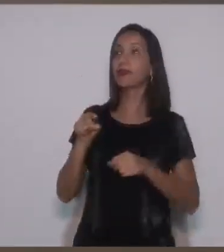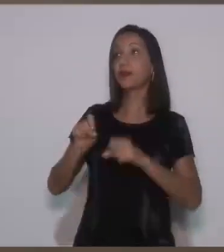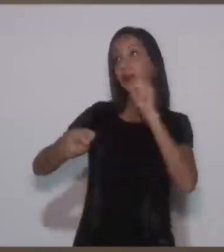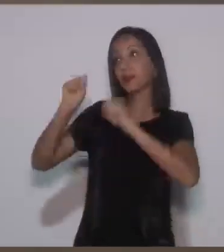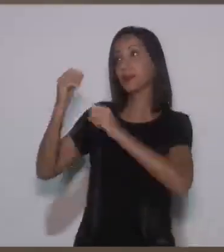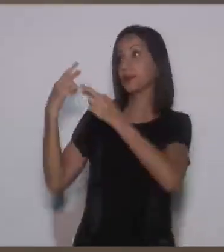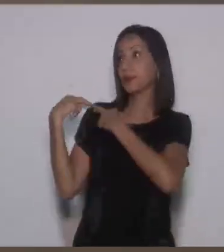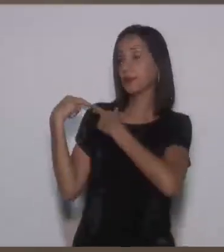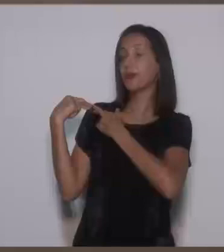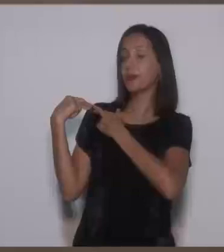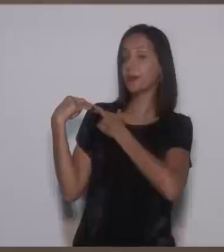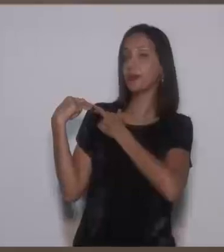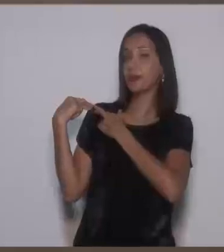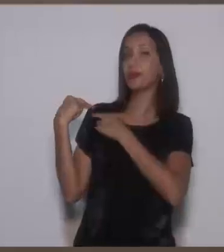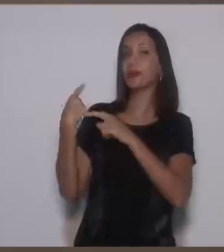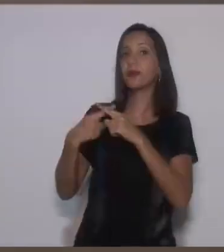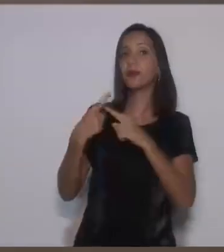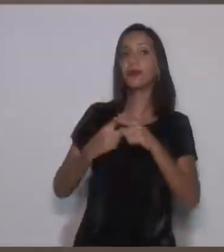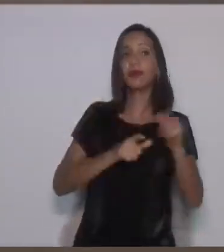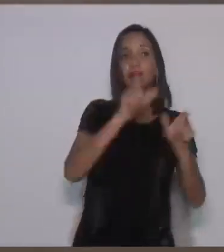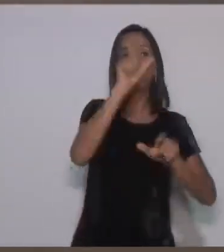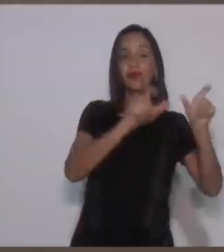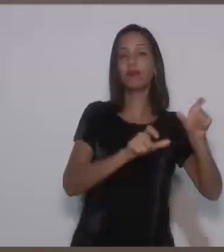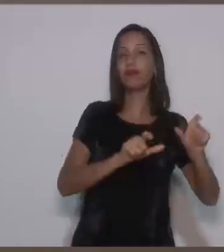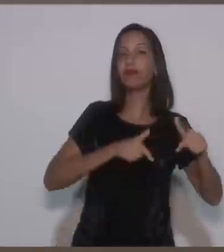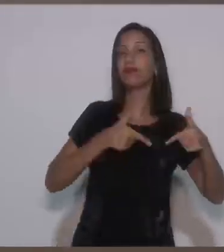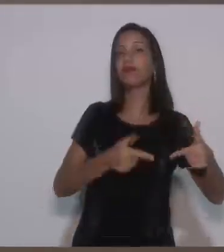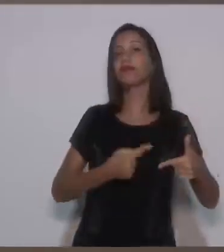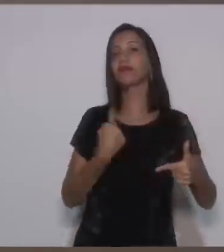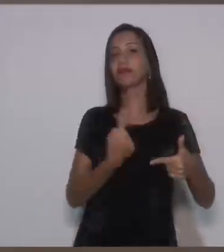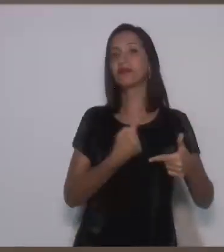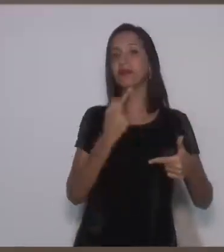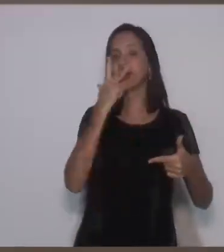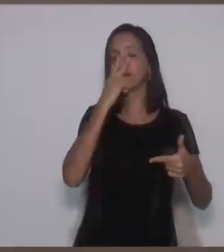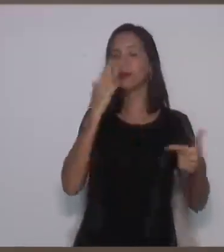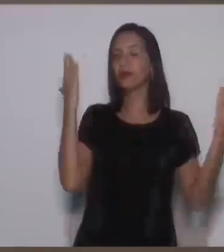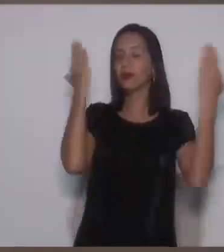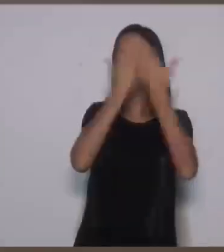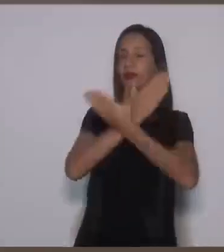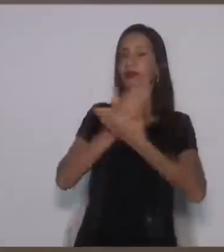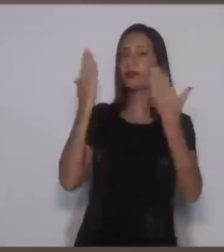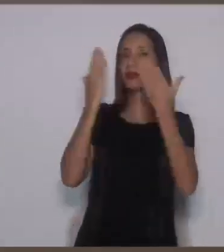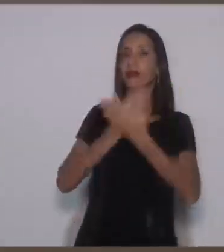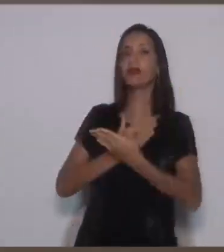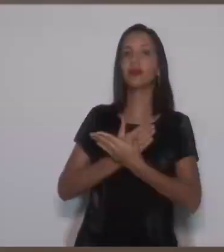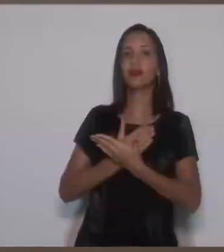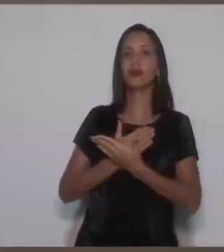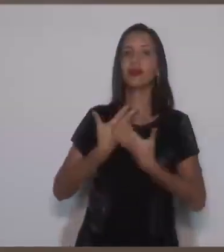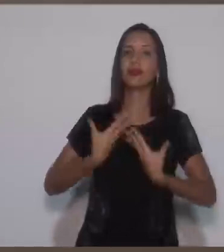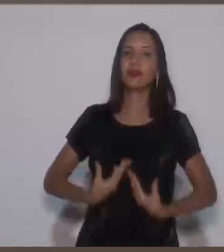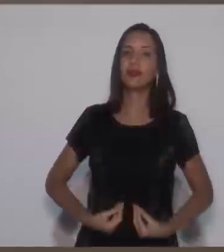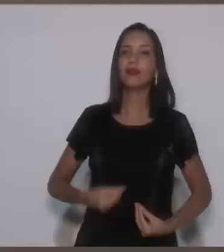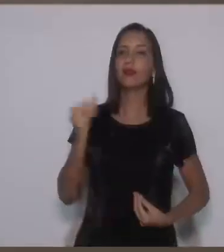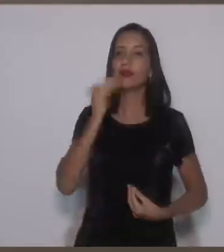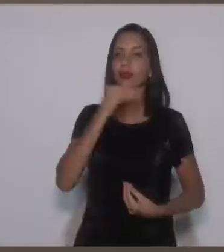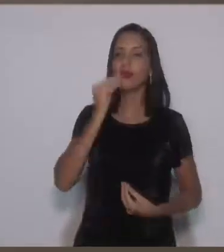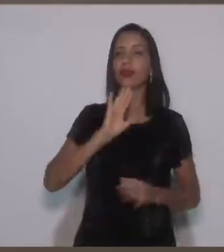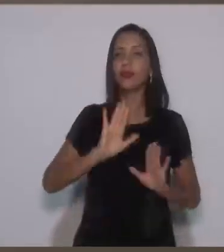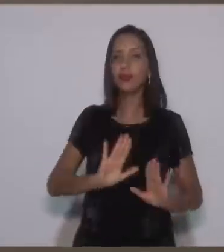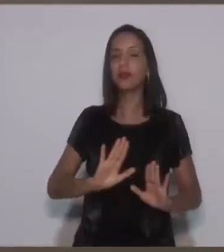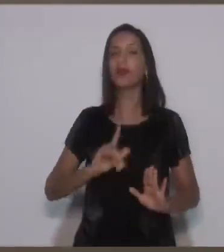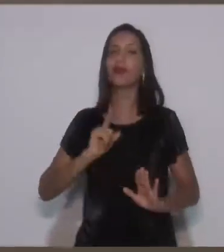porque a população, quando ela briga sozinha, ela fica ali quase que desprovida de força, vamos chamar assim. E através de